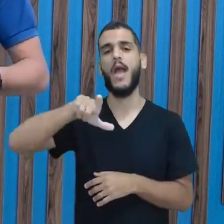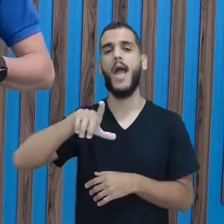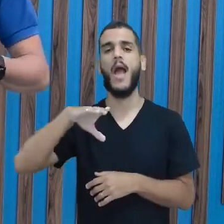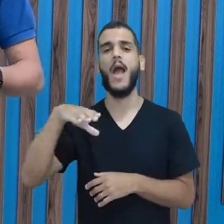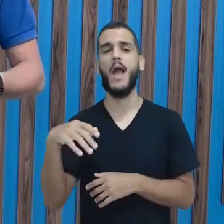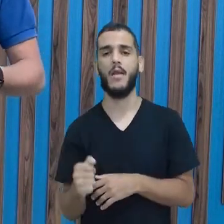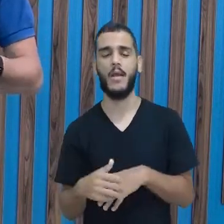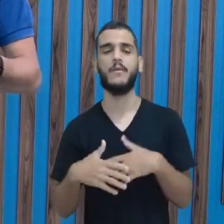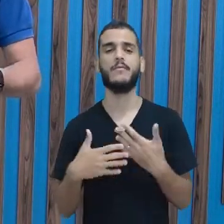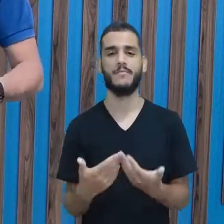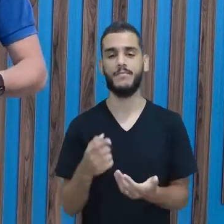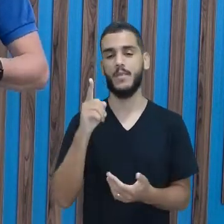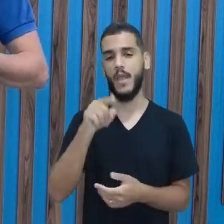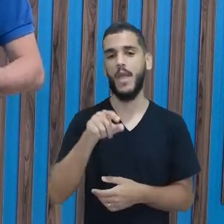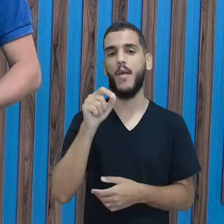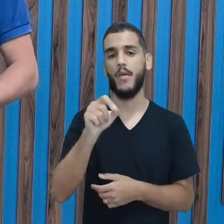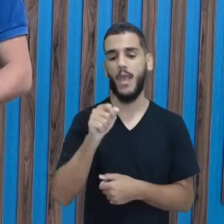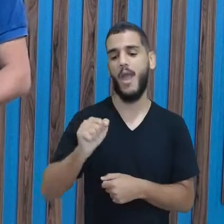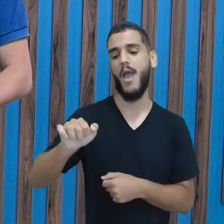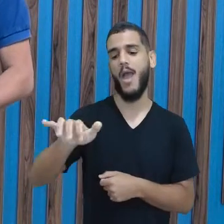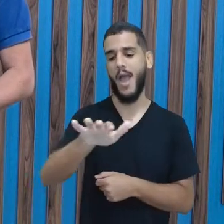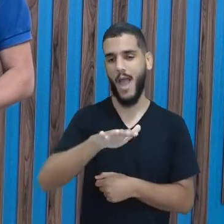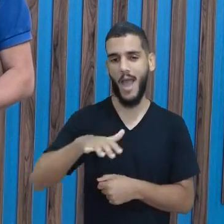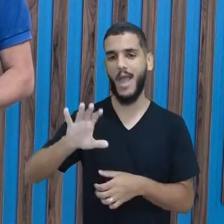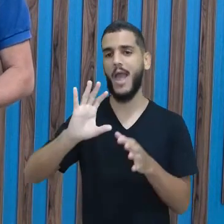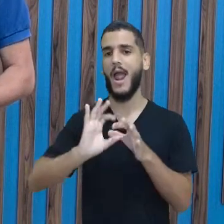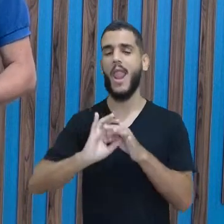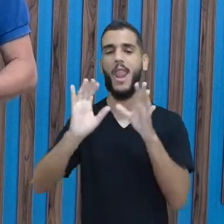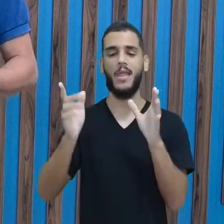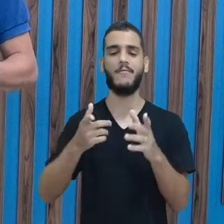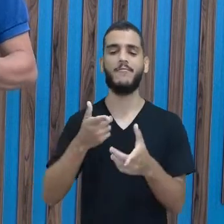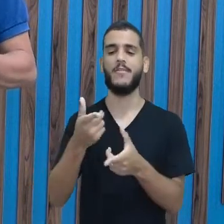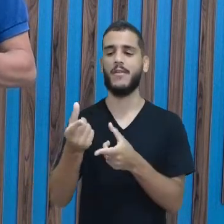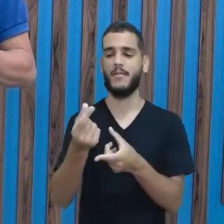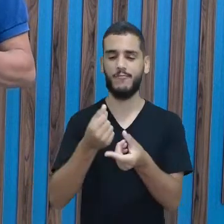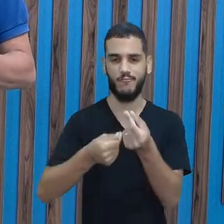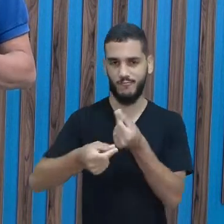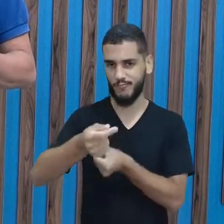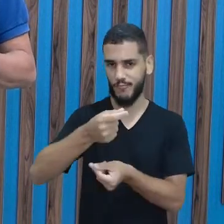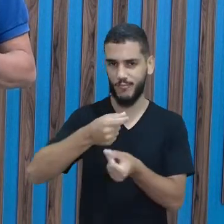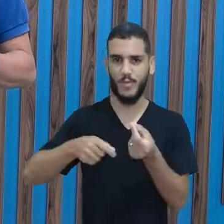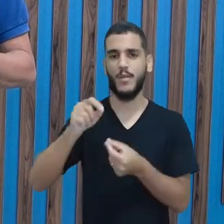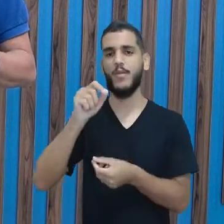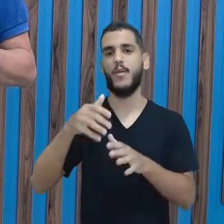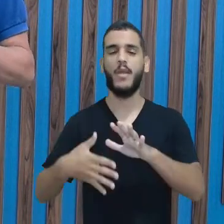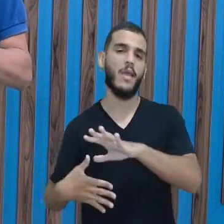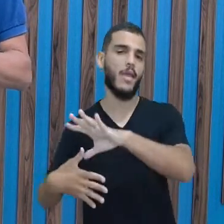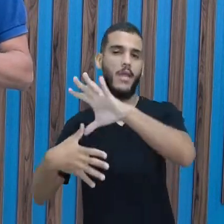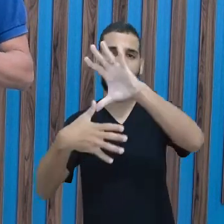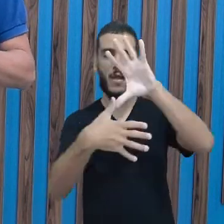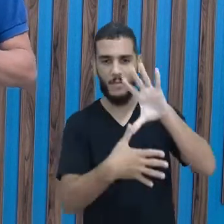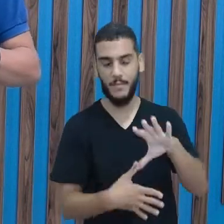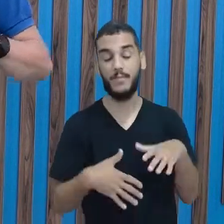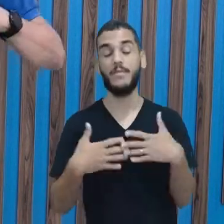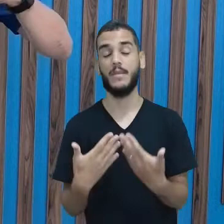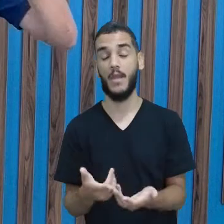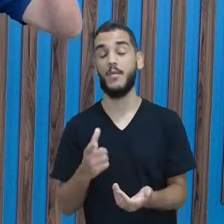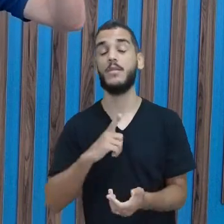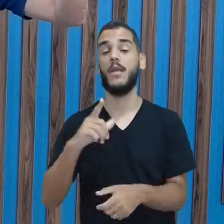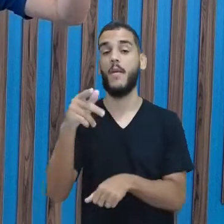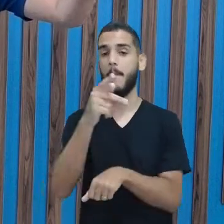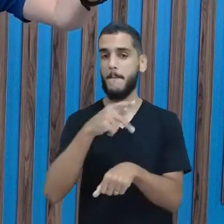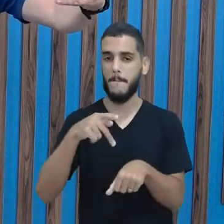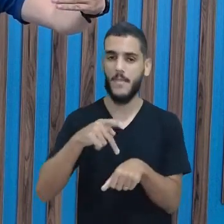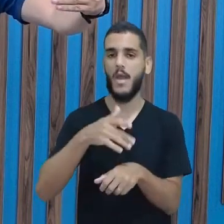ALCA? Área de Livre Comércio das Américas. E aí, lógico que um país que tem uma